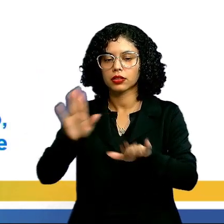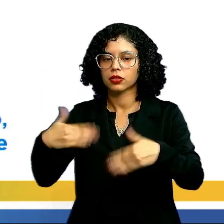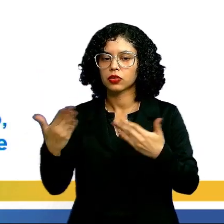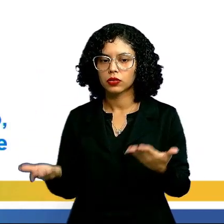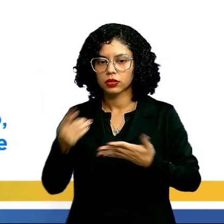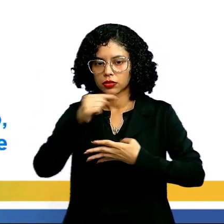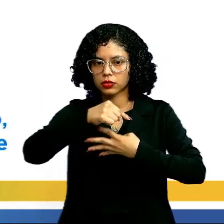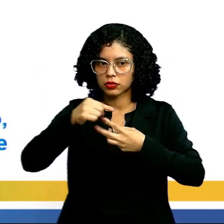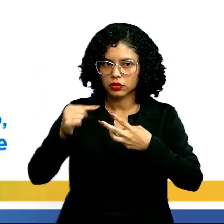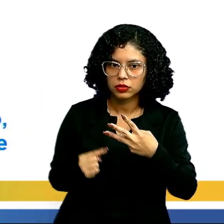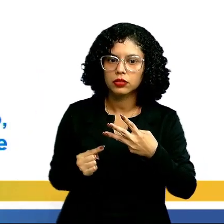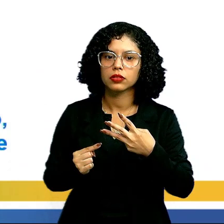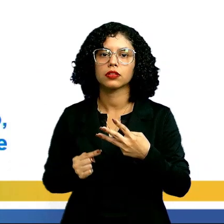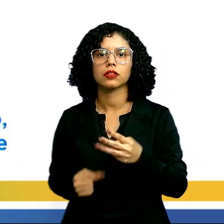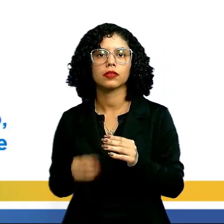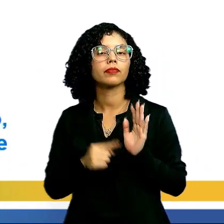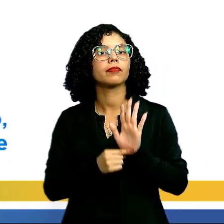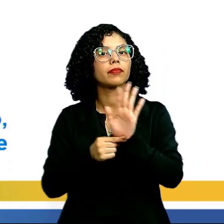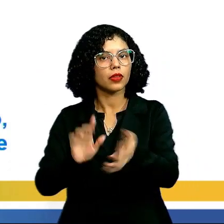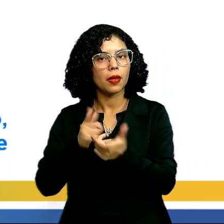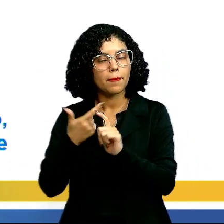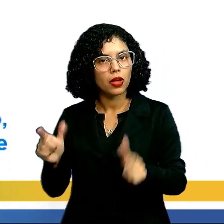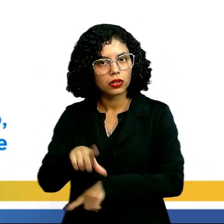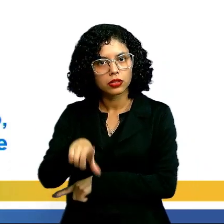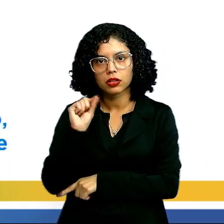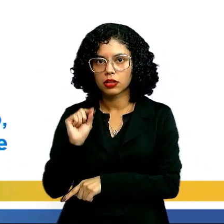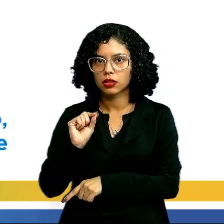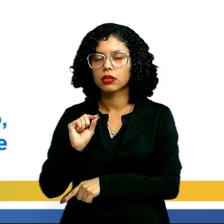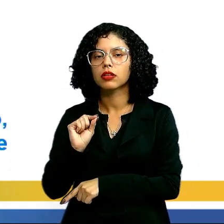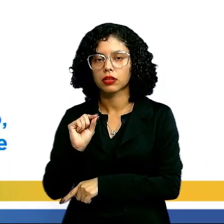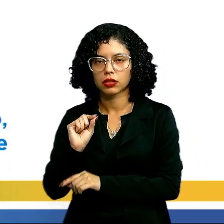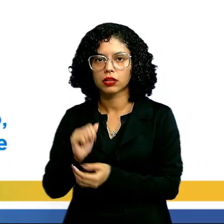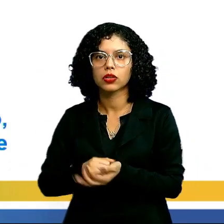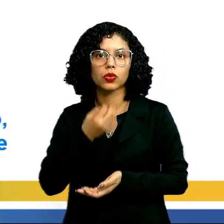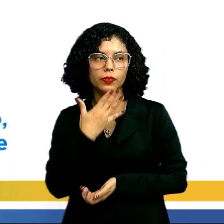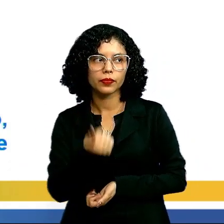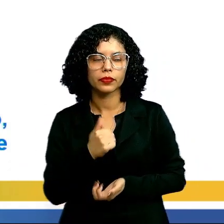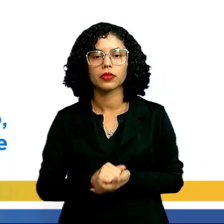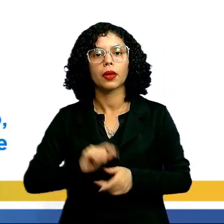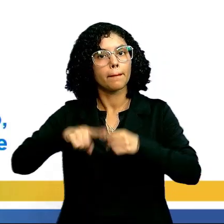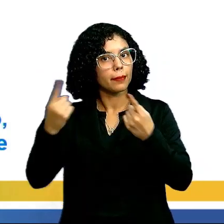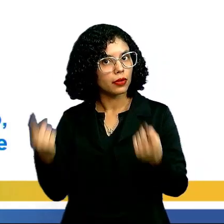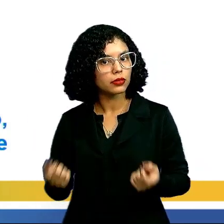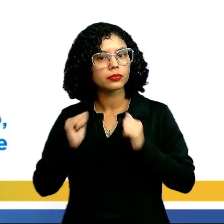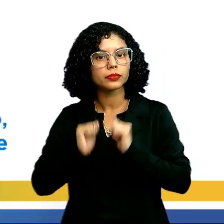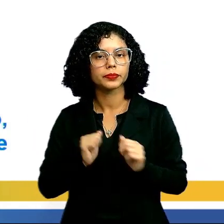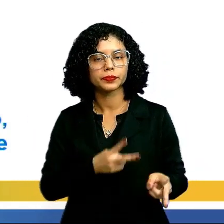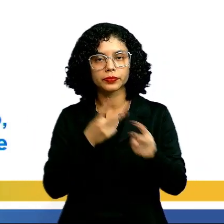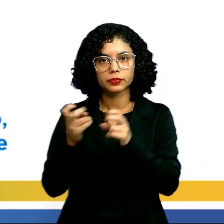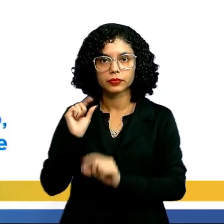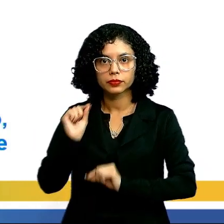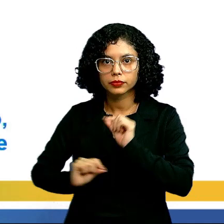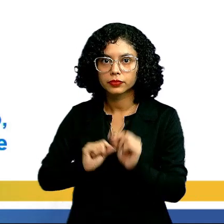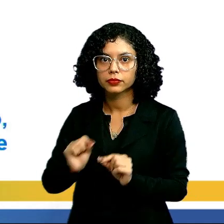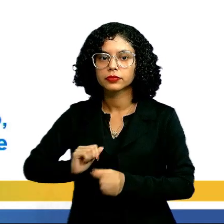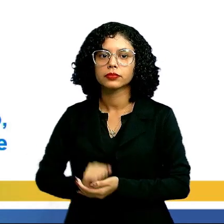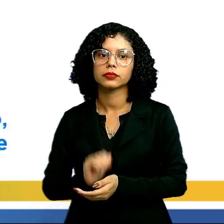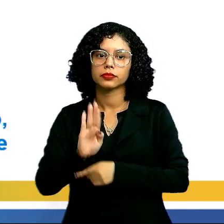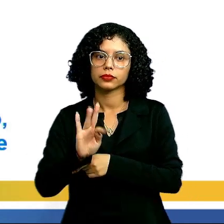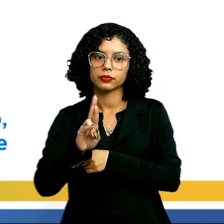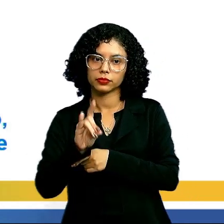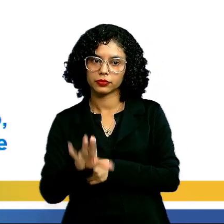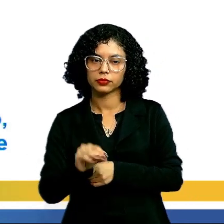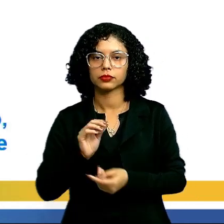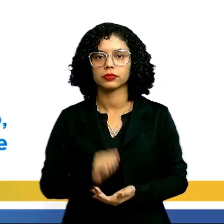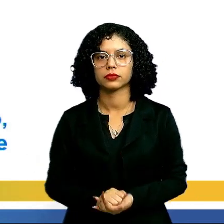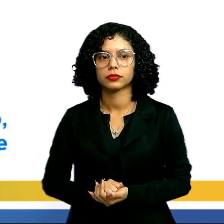quais deles iam representar a maior chance de jogada? Tudo bem? Porém, podemos observar, tá, que o Bernardo